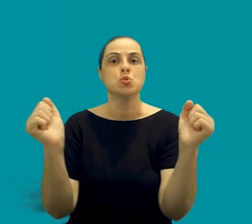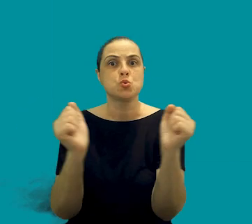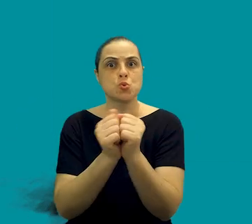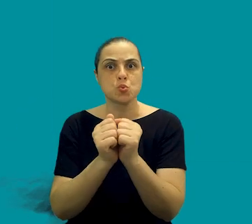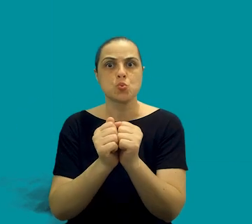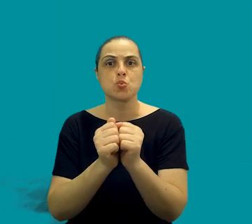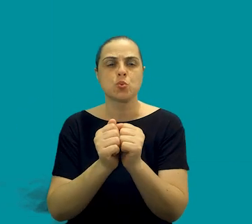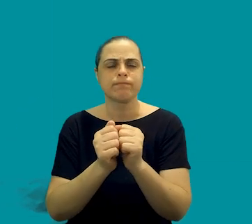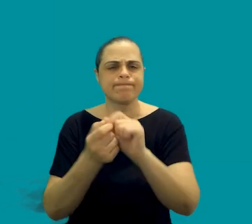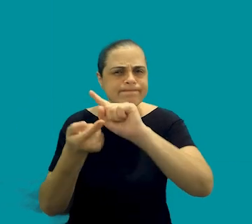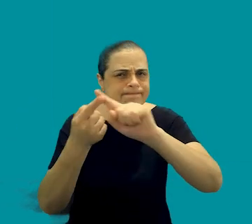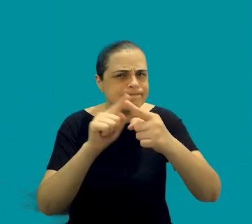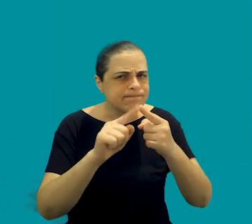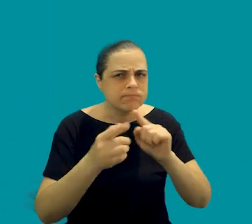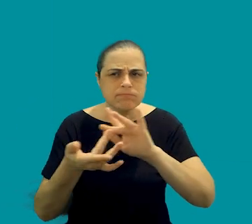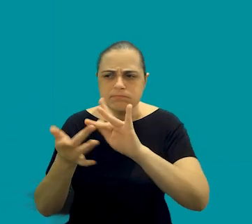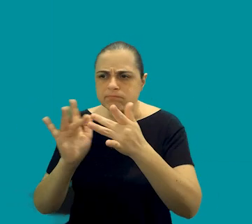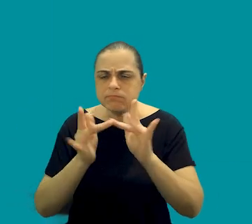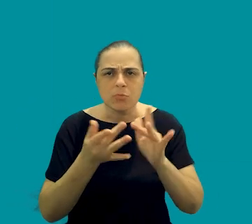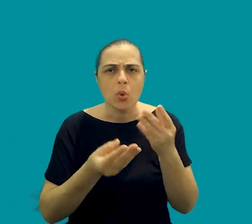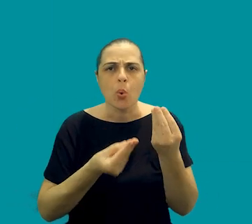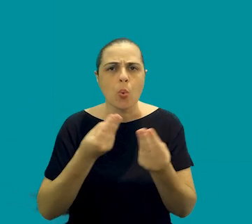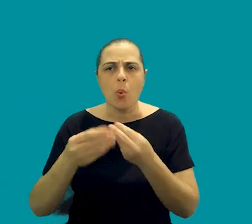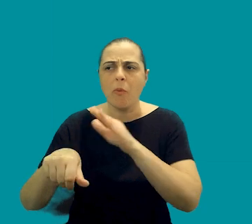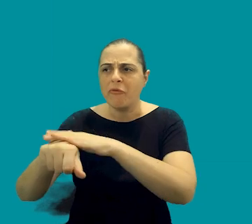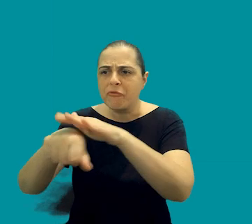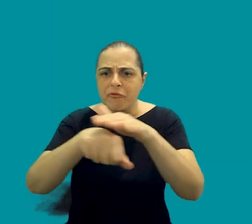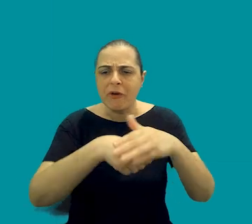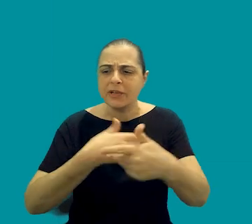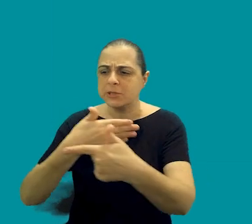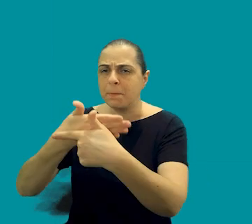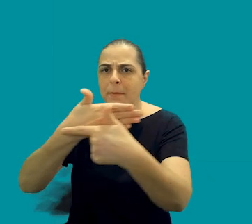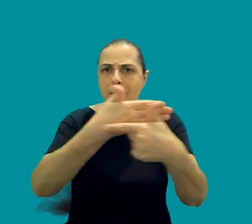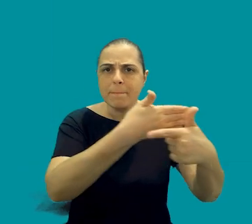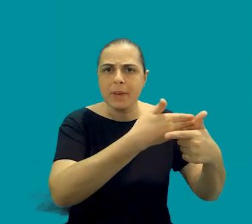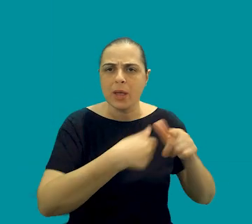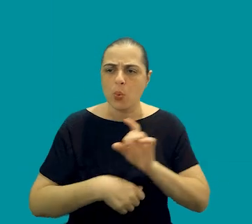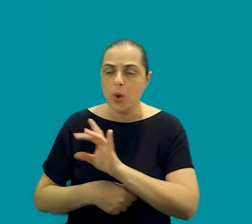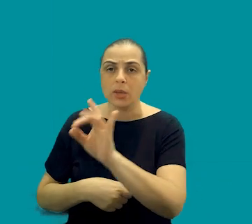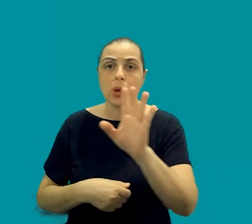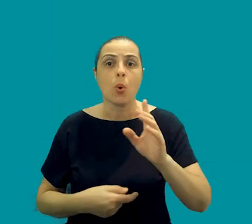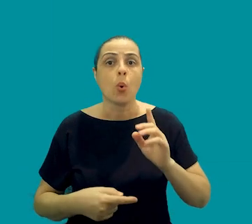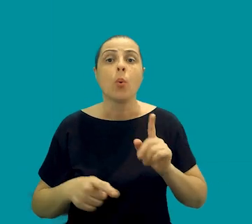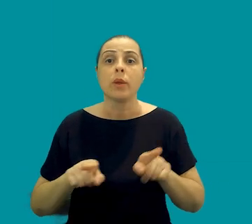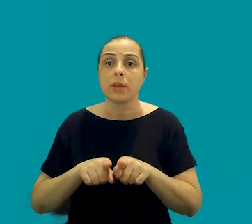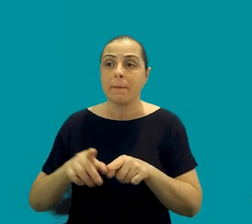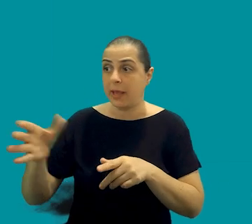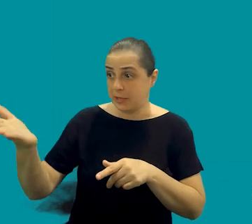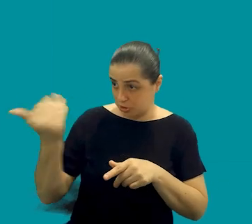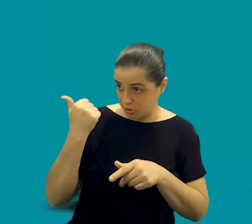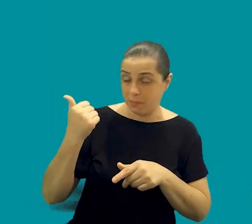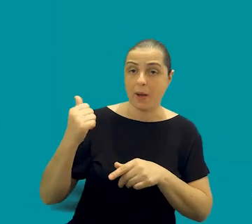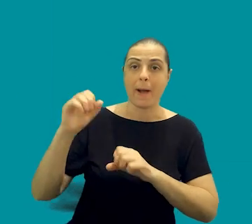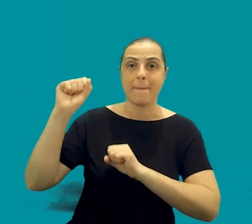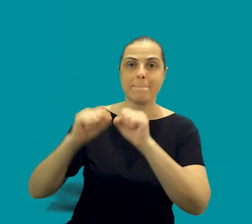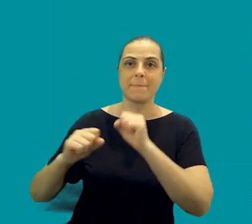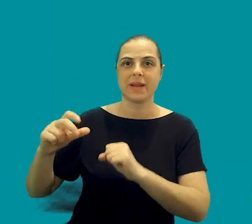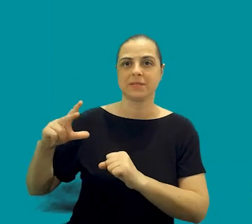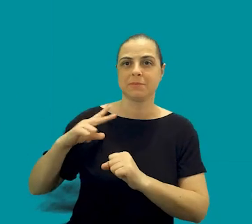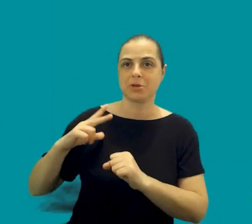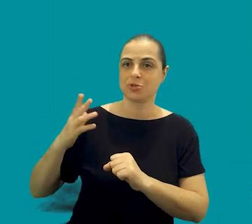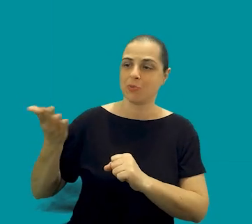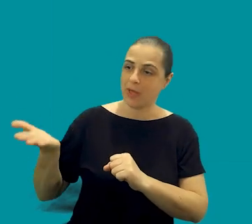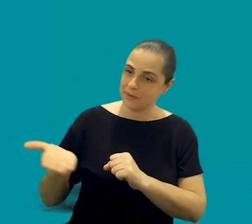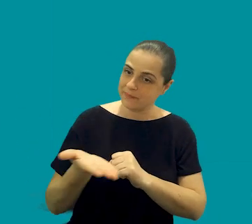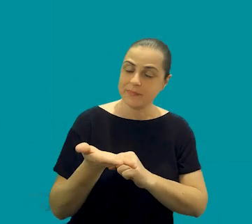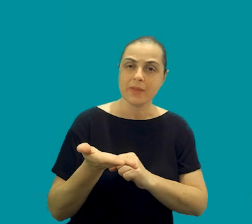sustenta quem faz o quê. A gente traz a iniciativa privada, que não é só quem vai patrocinar, ela vai olhar esse